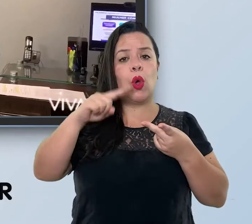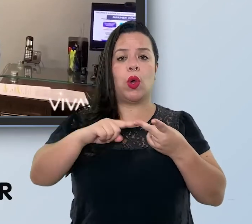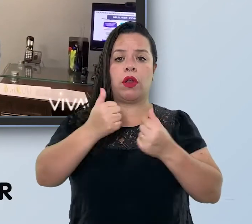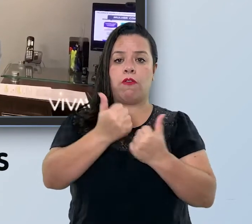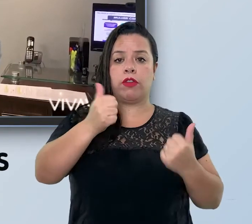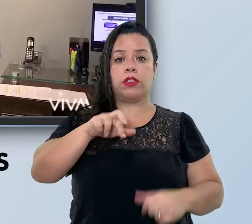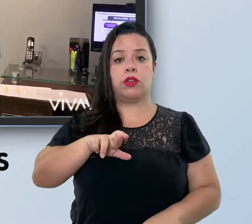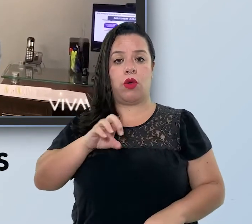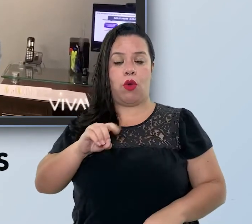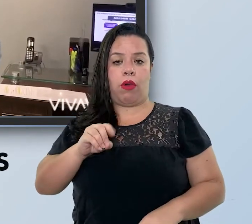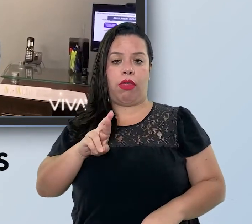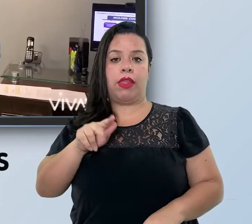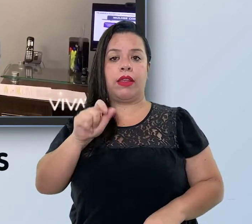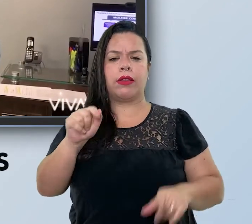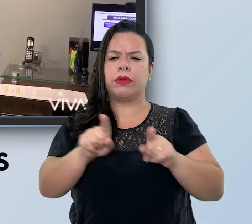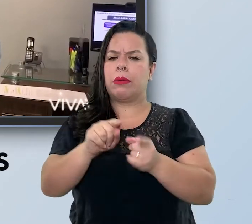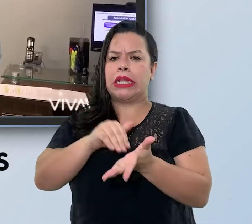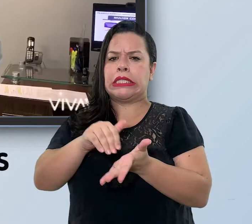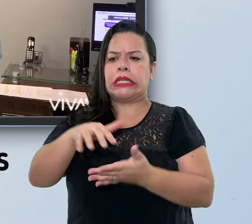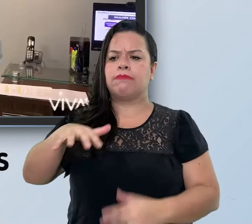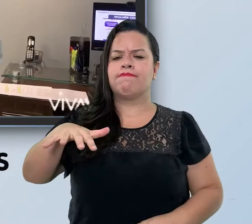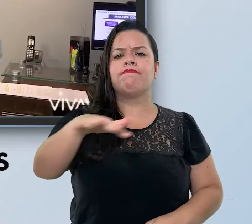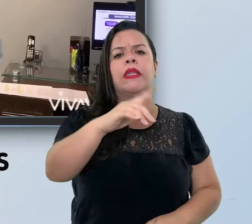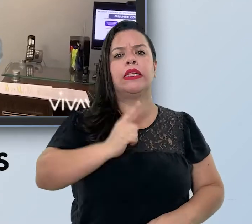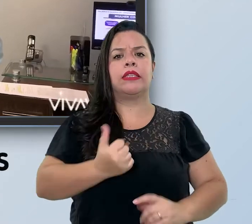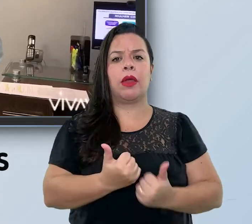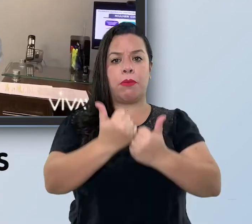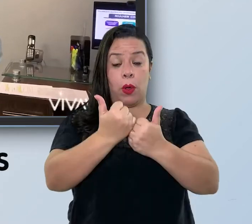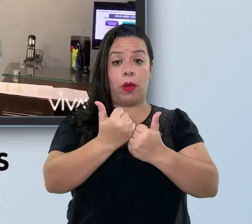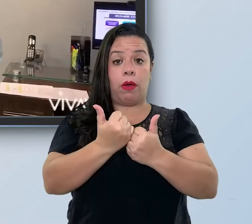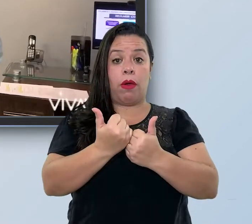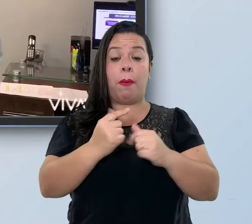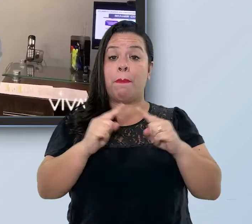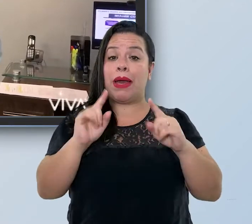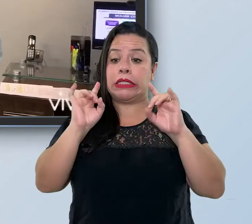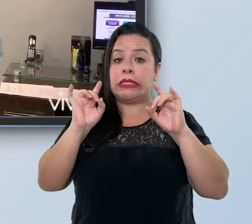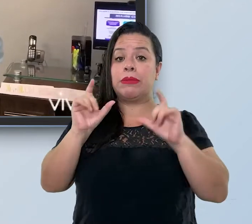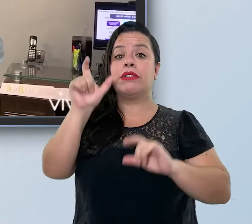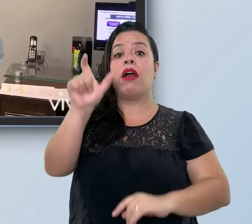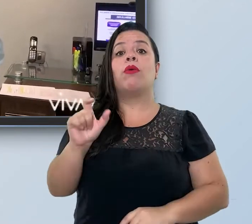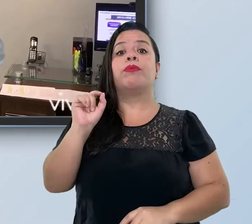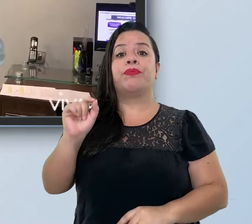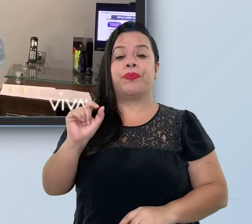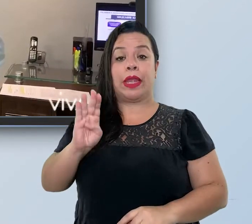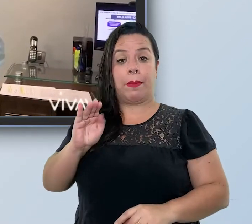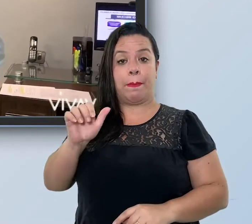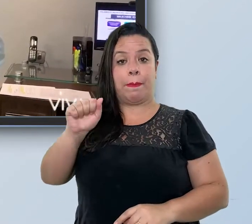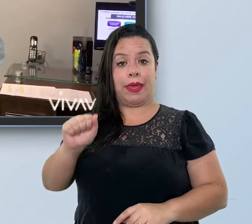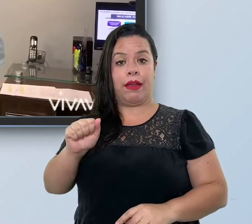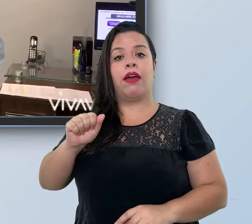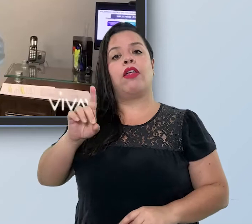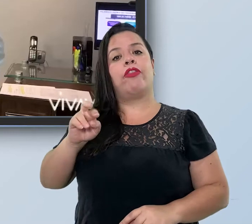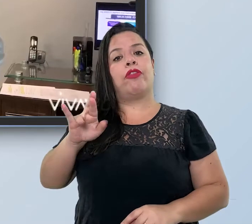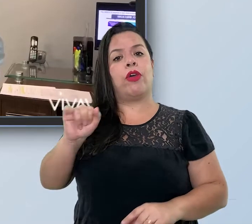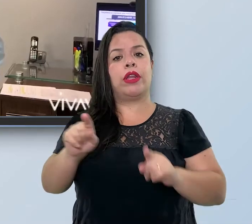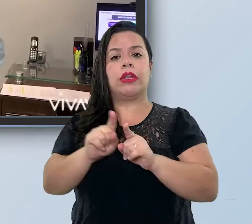do vice-governador Rodrigo Garcia, das secretarias em geral, mas de forma muito especial da Via Dória, através do